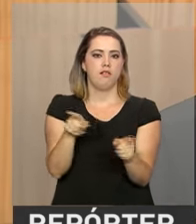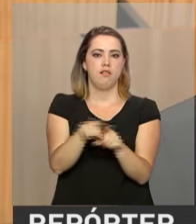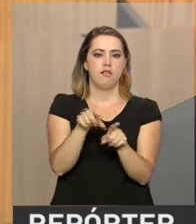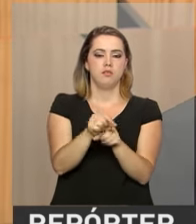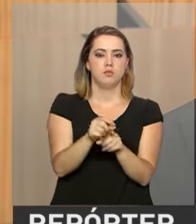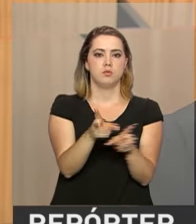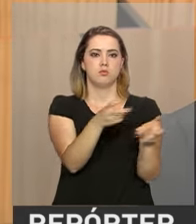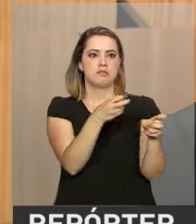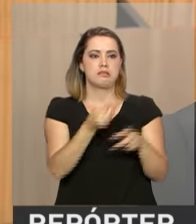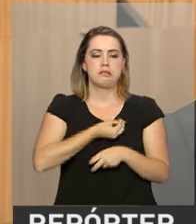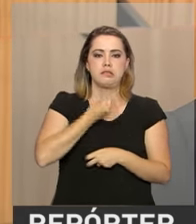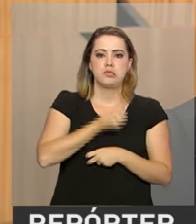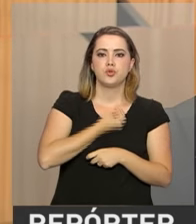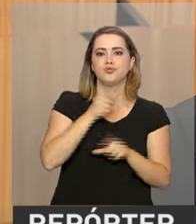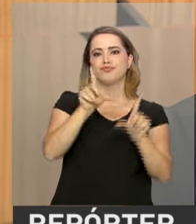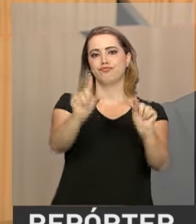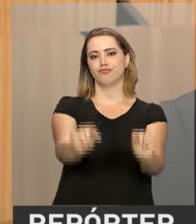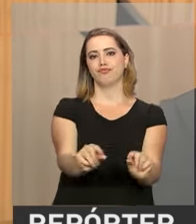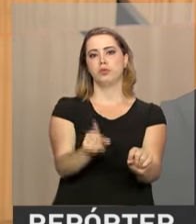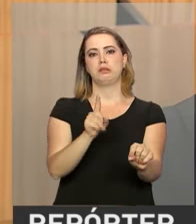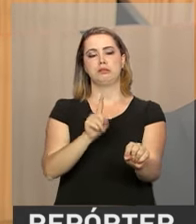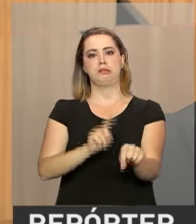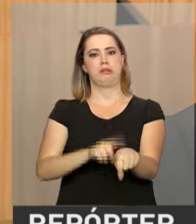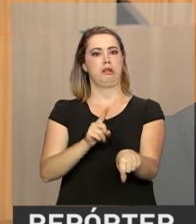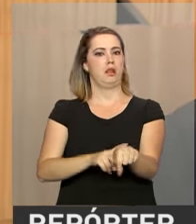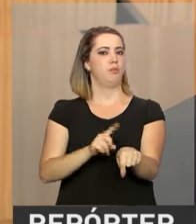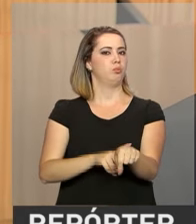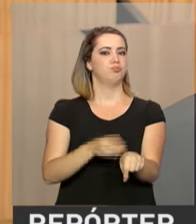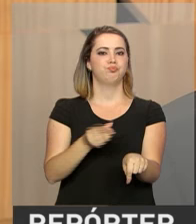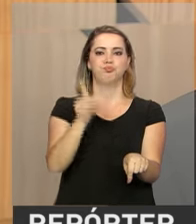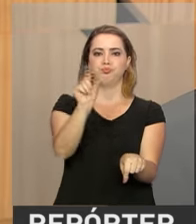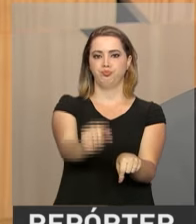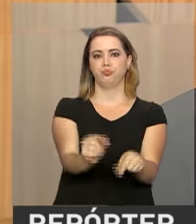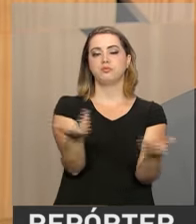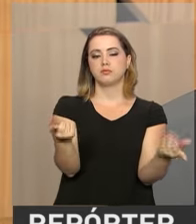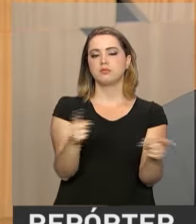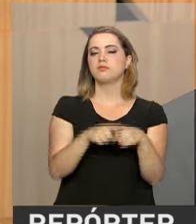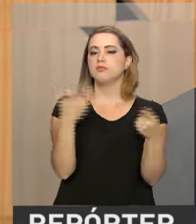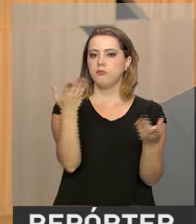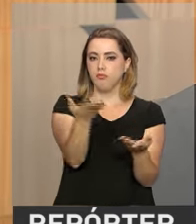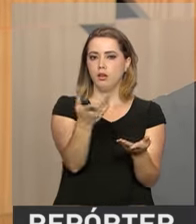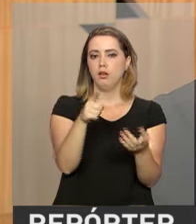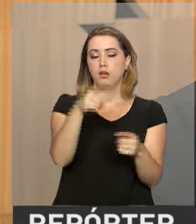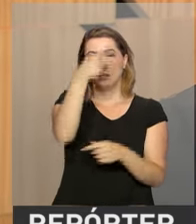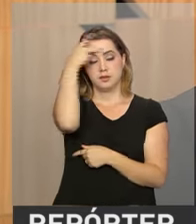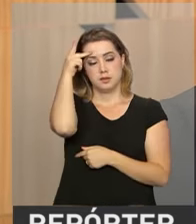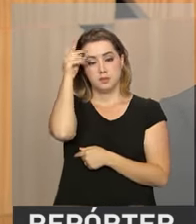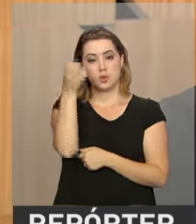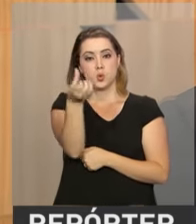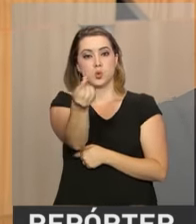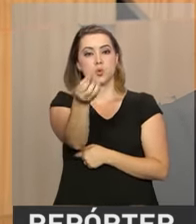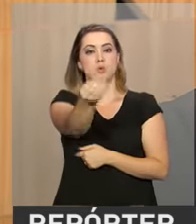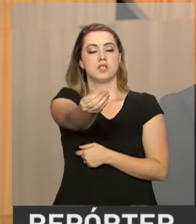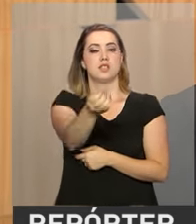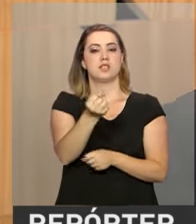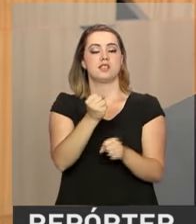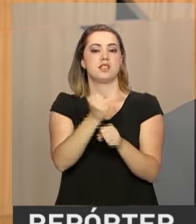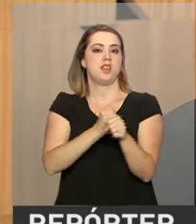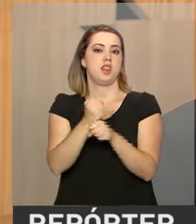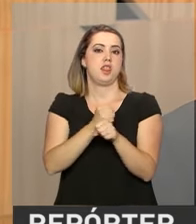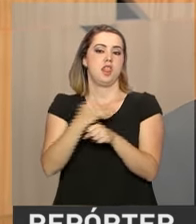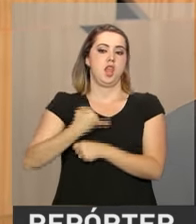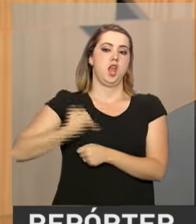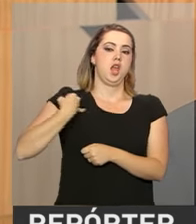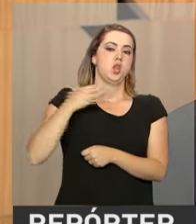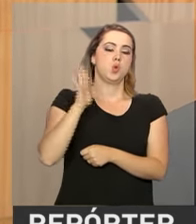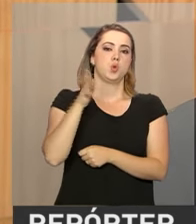das pessoas era muito baixa as pessoas viviam muito p anos então como o as pessoas com 60 anos já eram velhas já estavam já